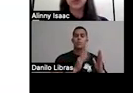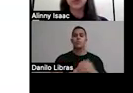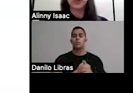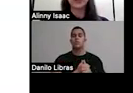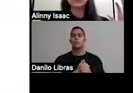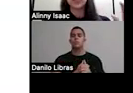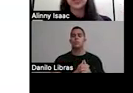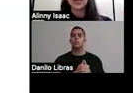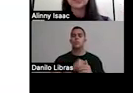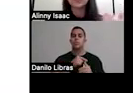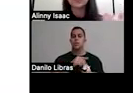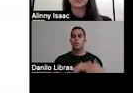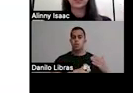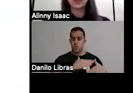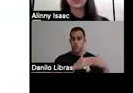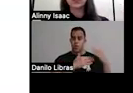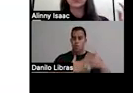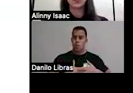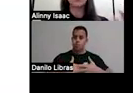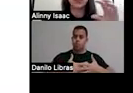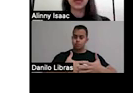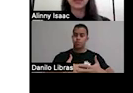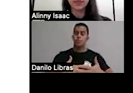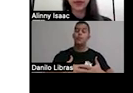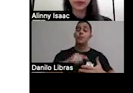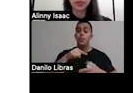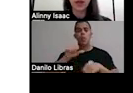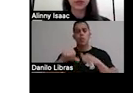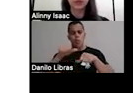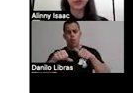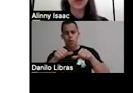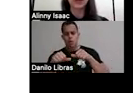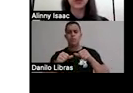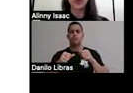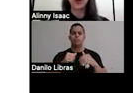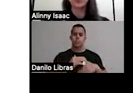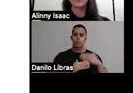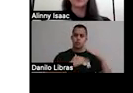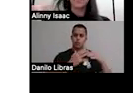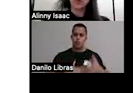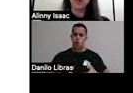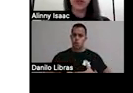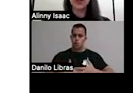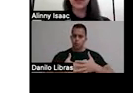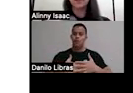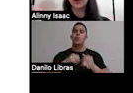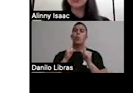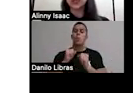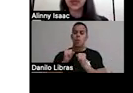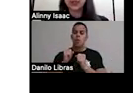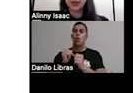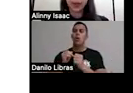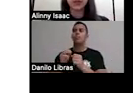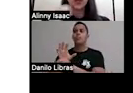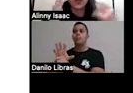do desenvolvimento, e essas modificações que se dão nesse período chave do desenvolvimento, elas podem promover, né,